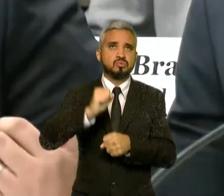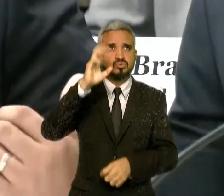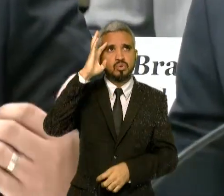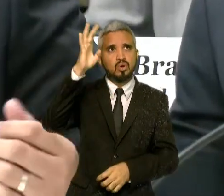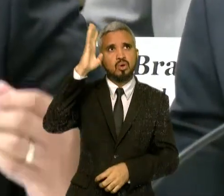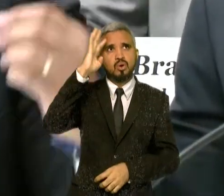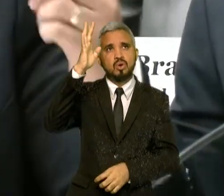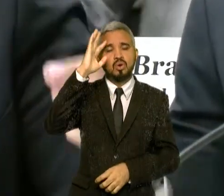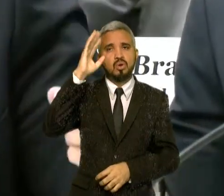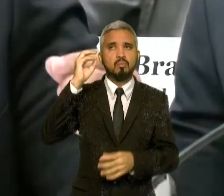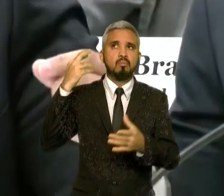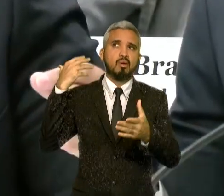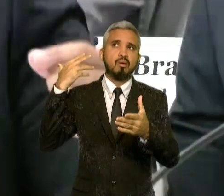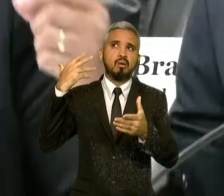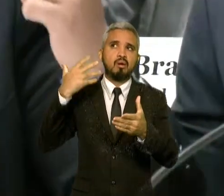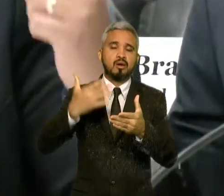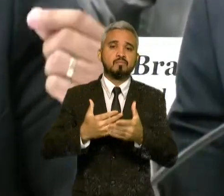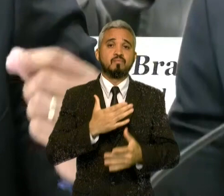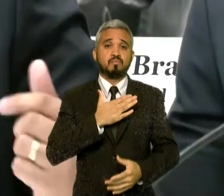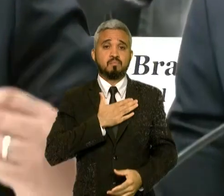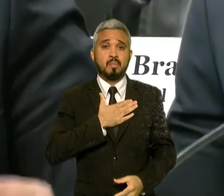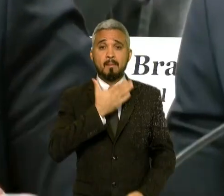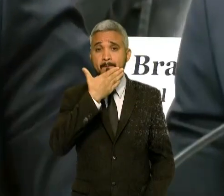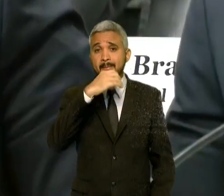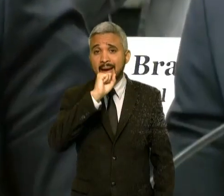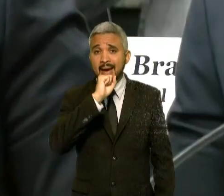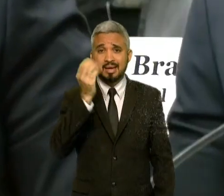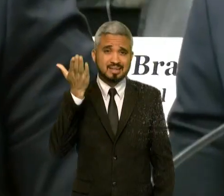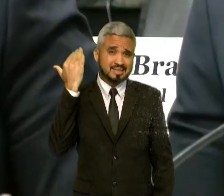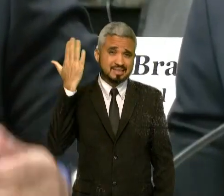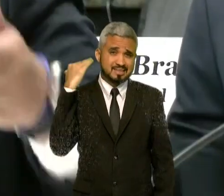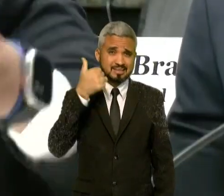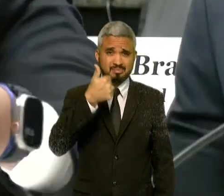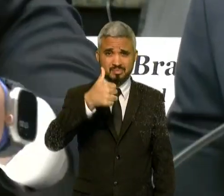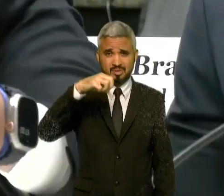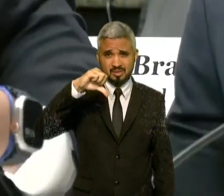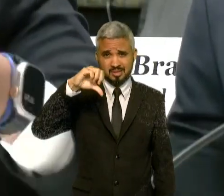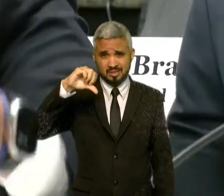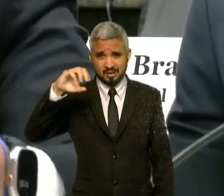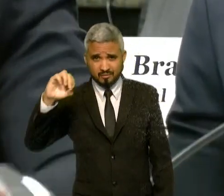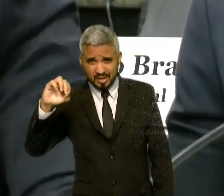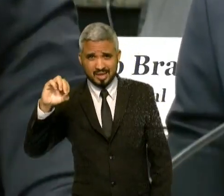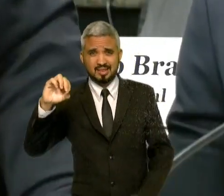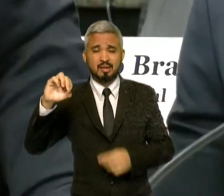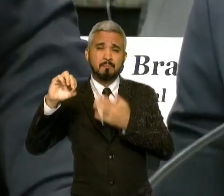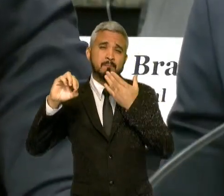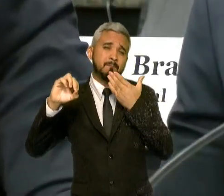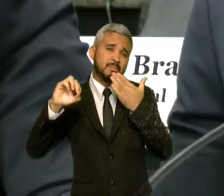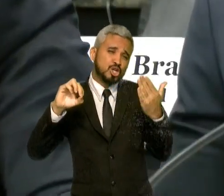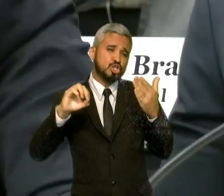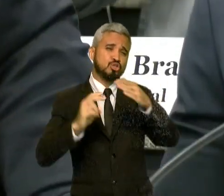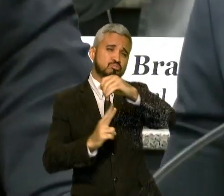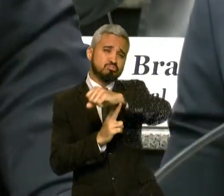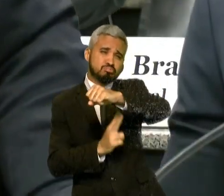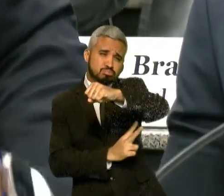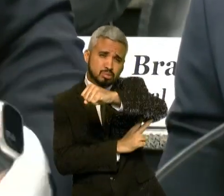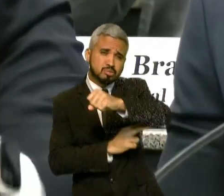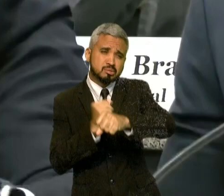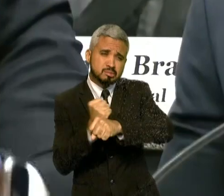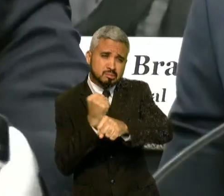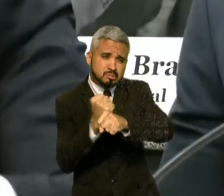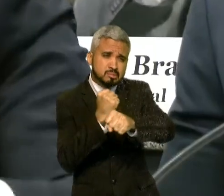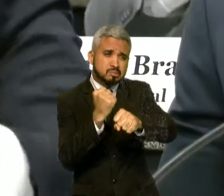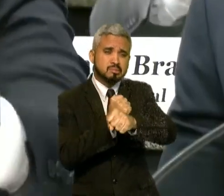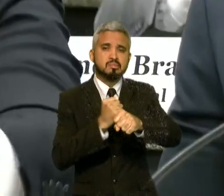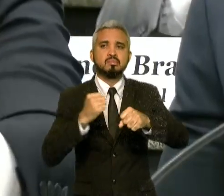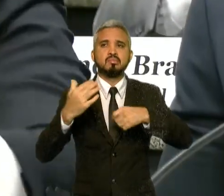deputado, presidente, em 90, ele fez um dos primeiros requerimentos sobre essa ponte. E agora eu tenho a honra, como deputado, vê-la sendo inaugurada